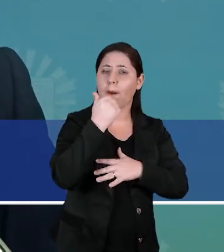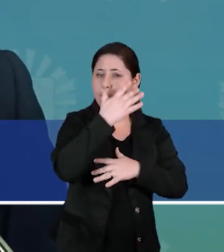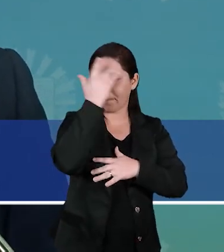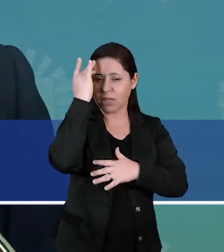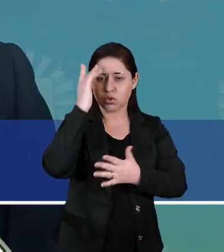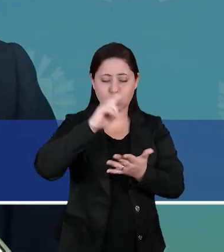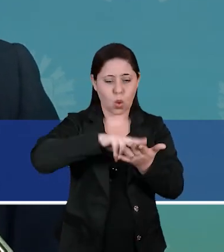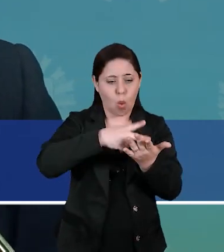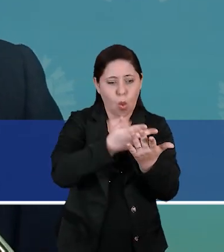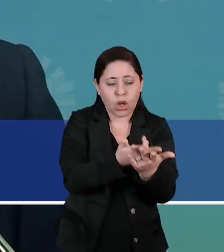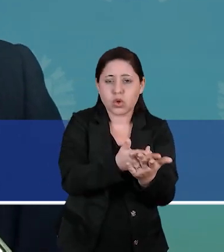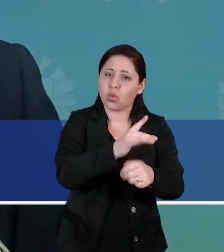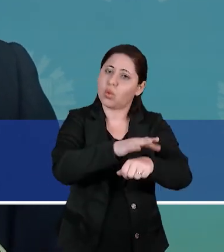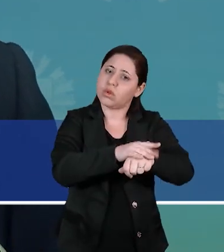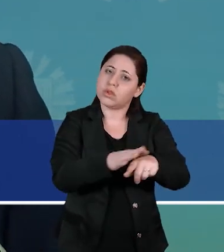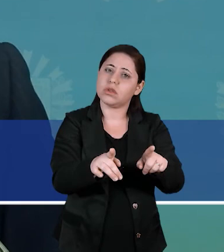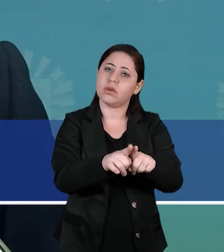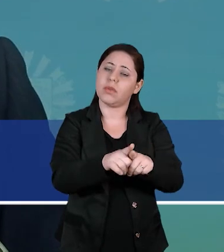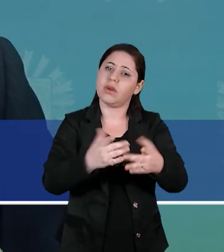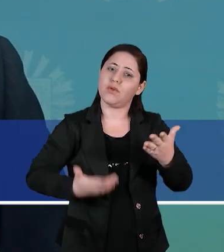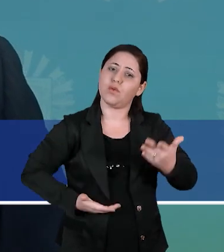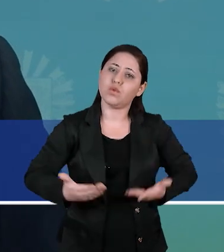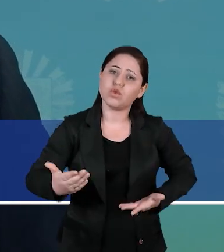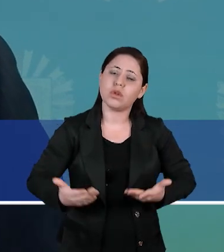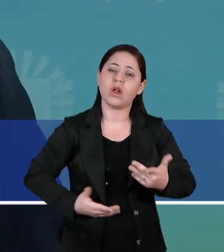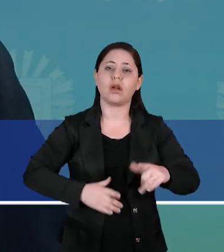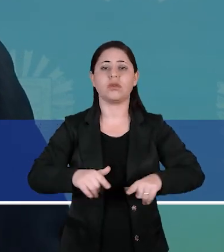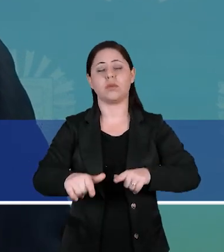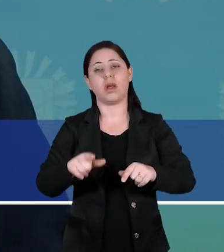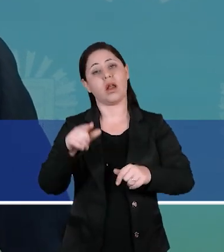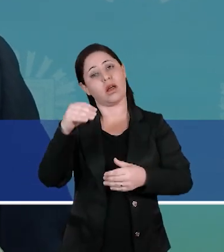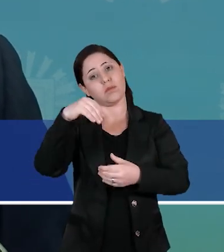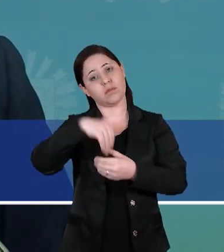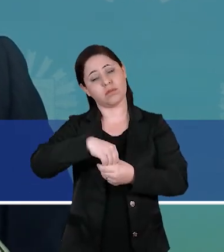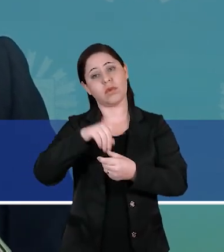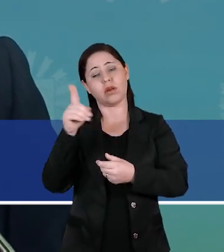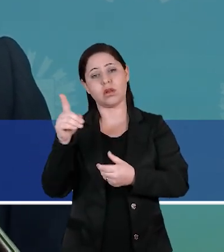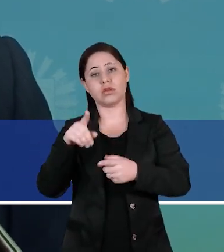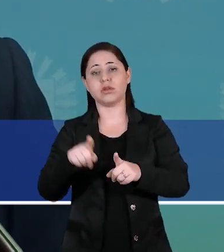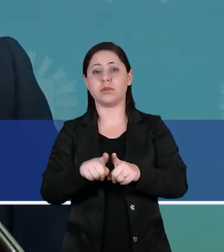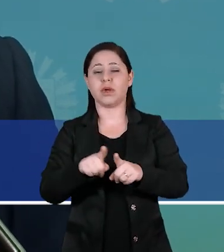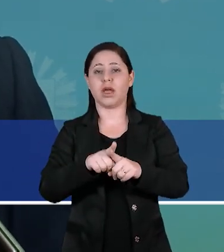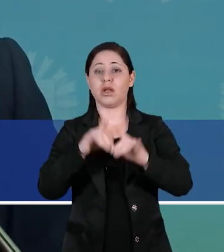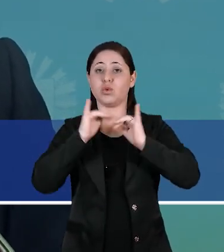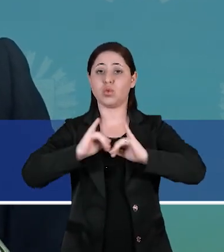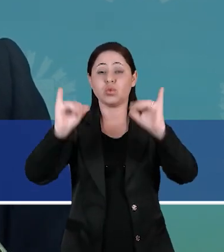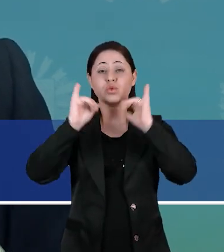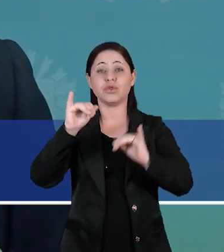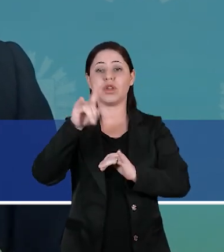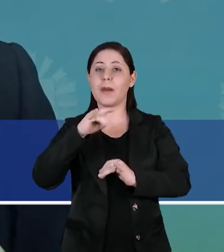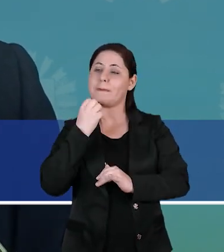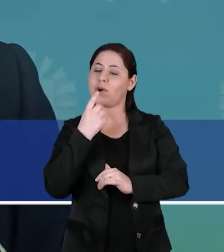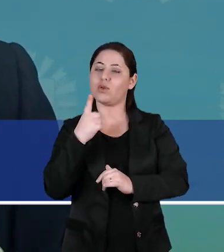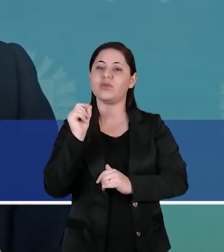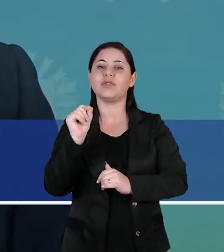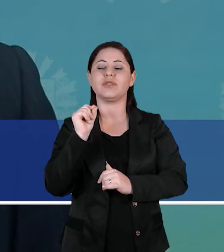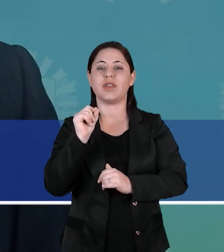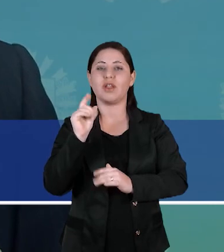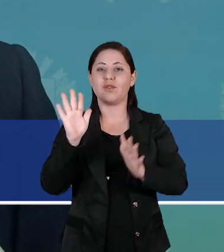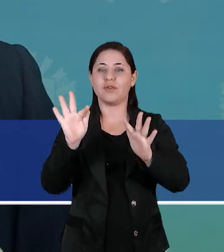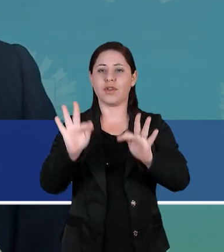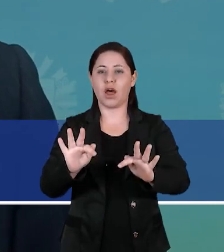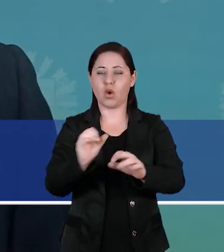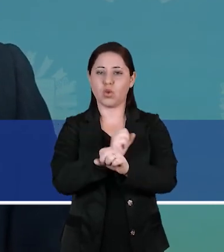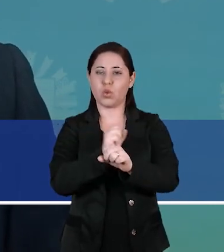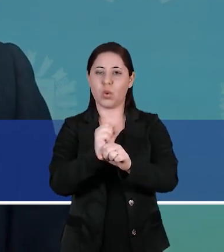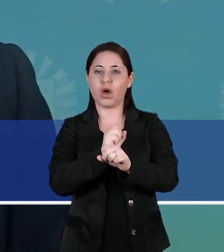dos pacientes, né, dos funcionários. E a notícia muito boa, né, é que até